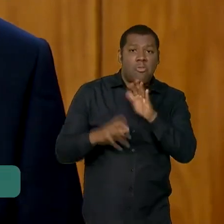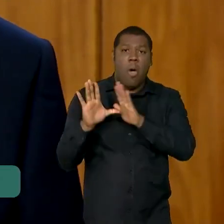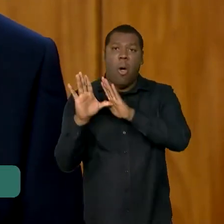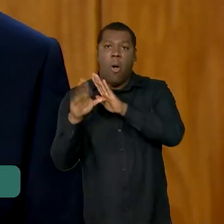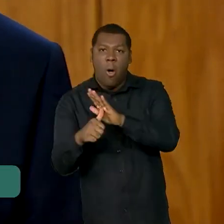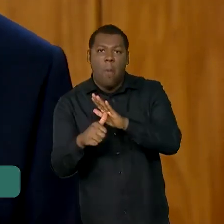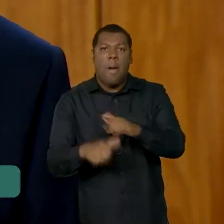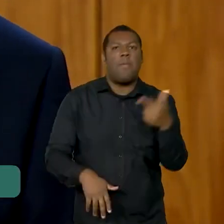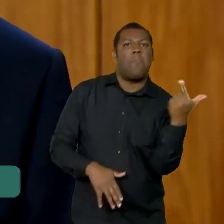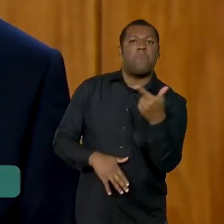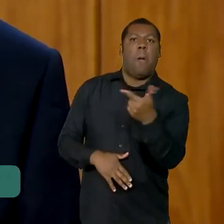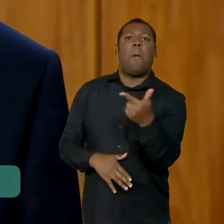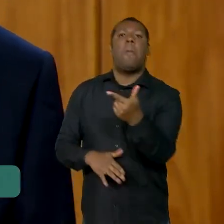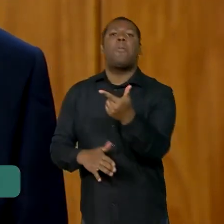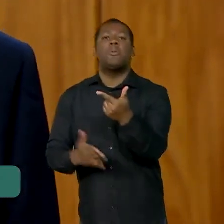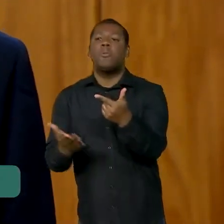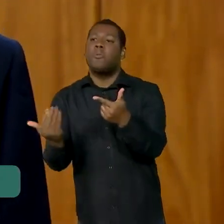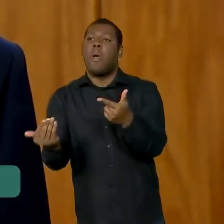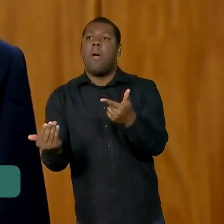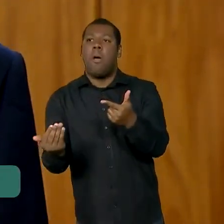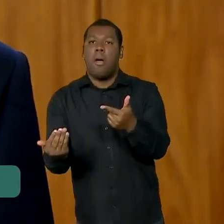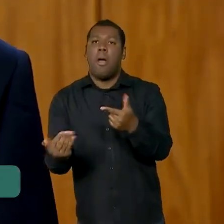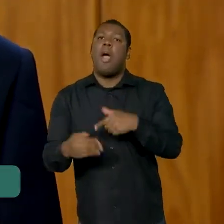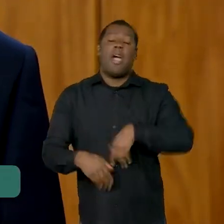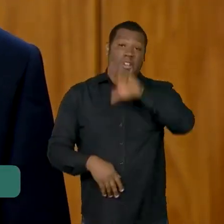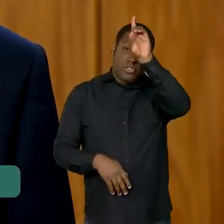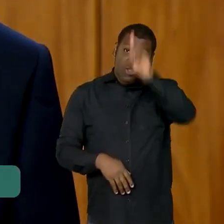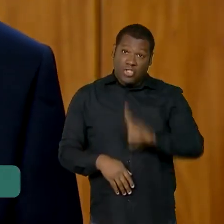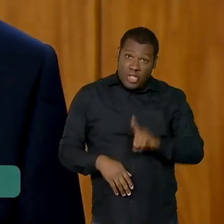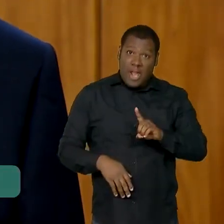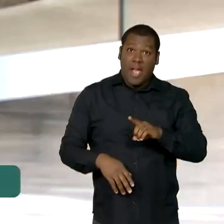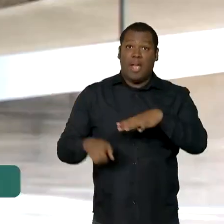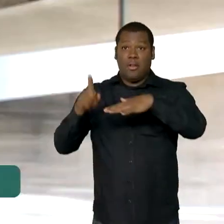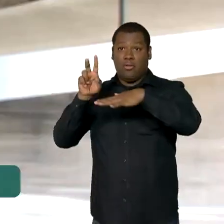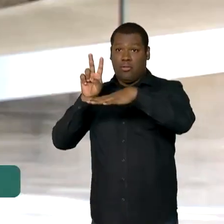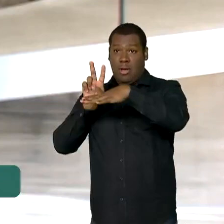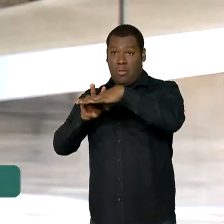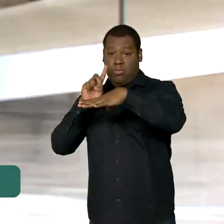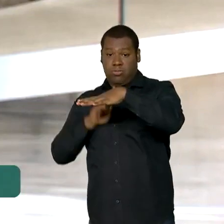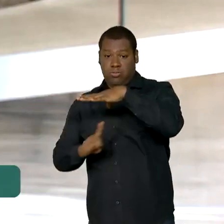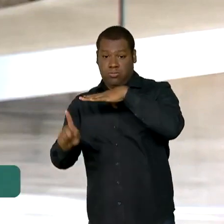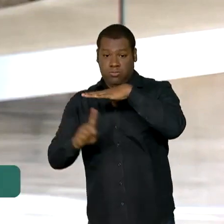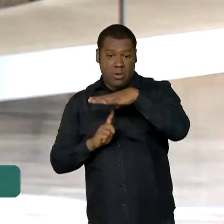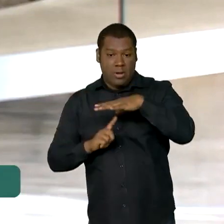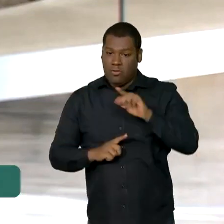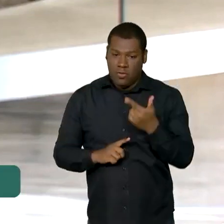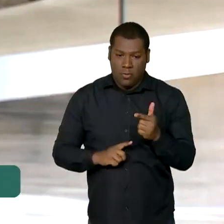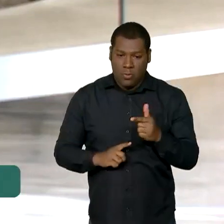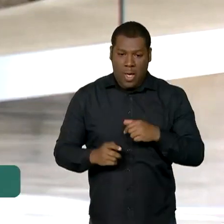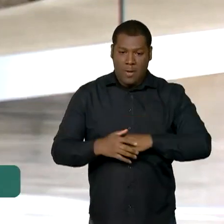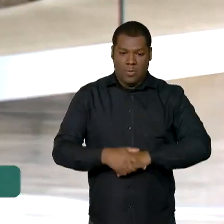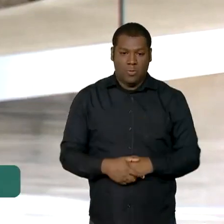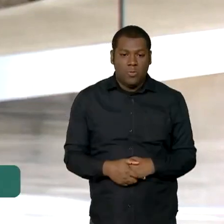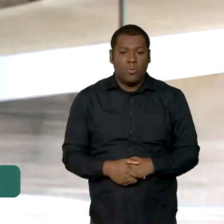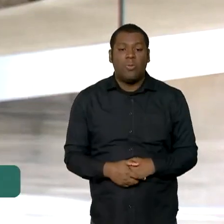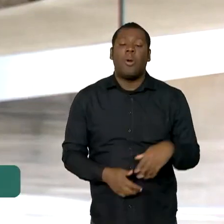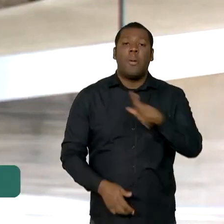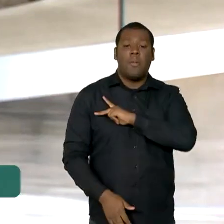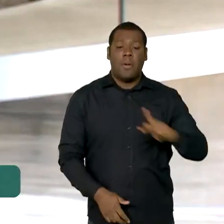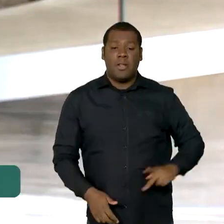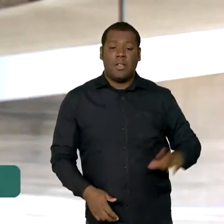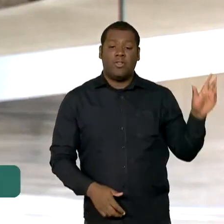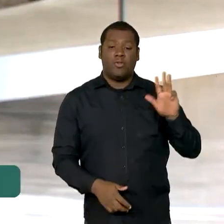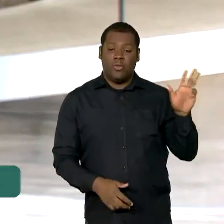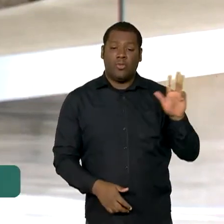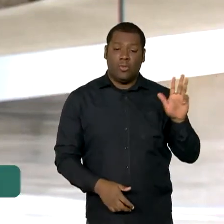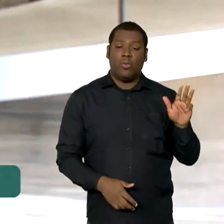mão armada, não terão direito a essas saídas temporárias. O presidente Lula, no entanto, como o